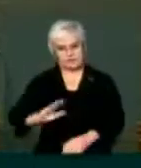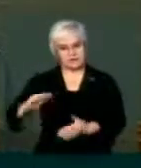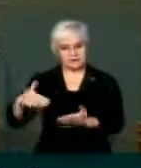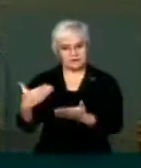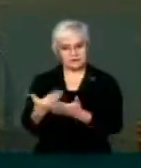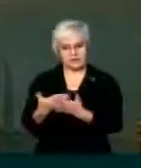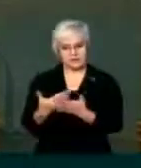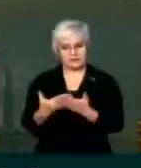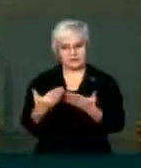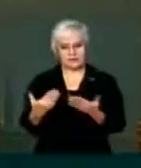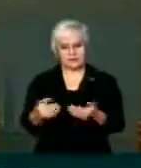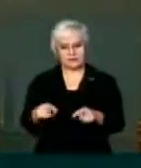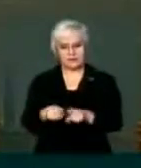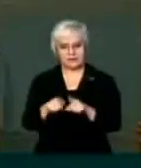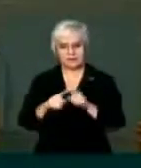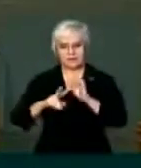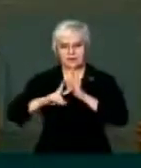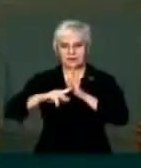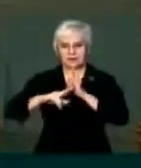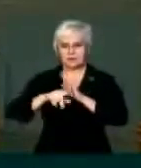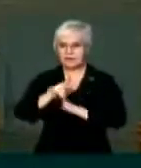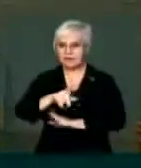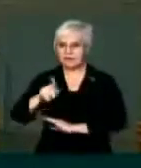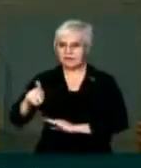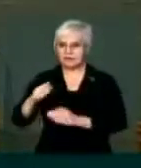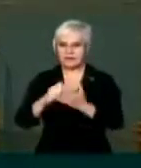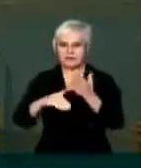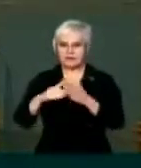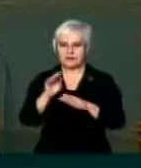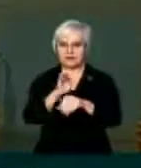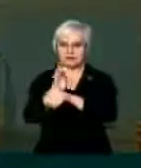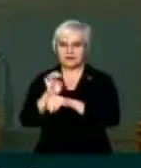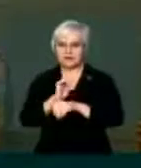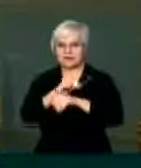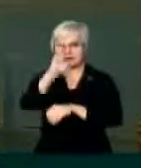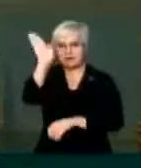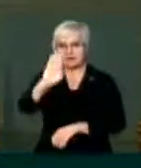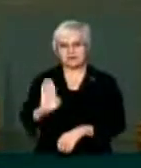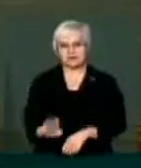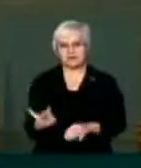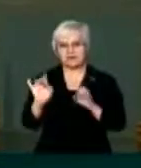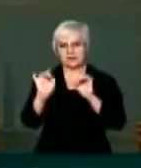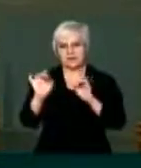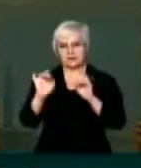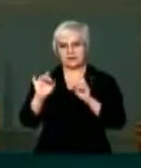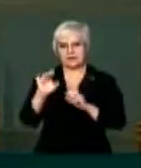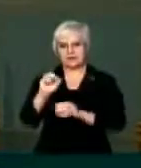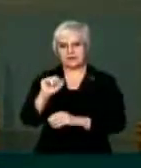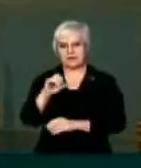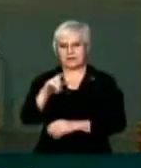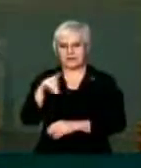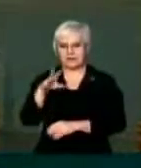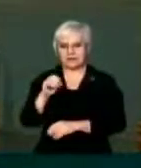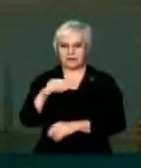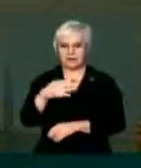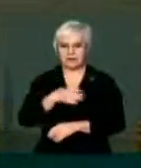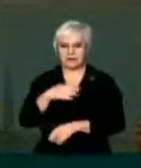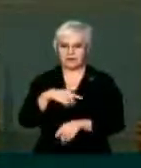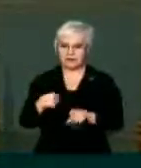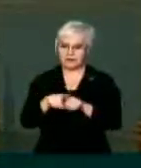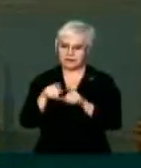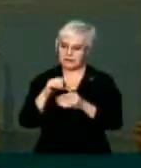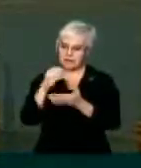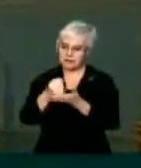A CONTE e os seus sindicatos de professores de todos os estados brasileiros, em especial o Simpro Bahia. Abraçar a